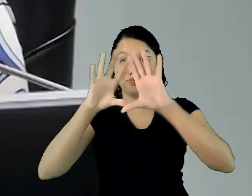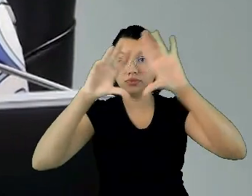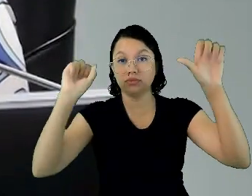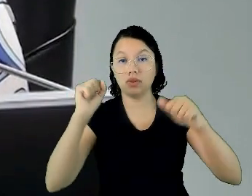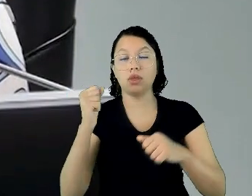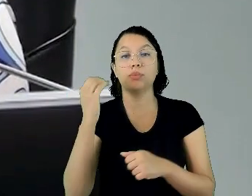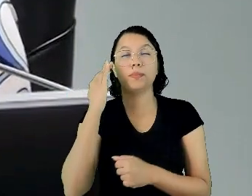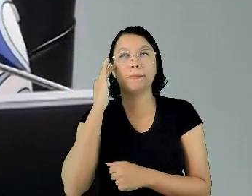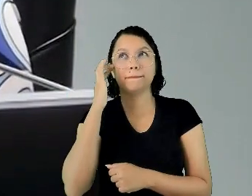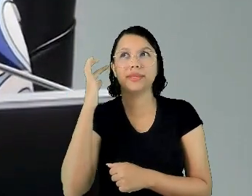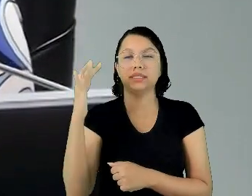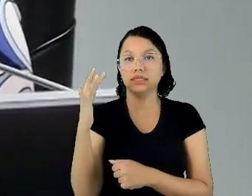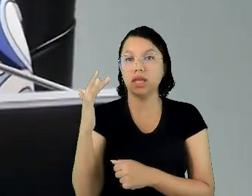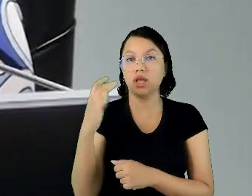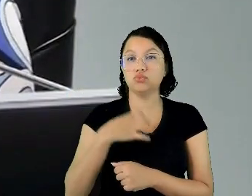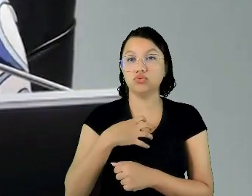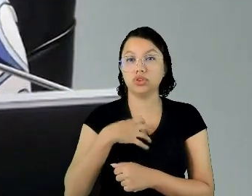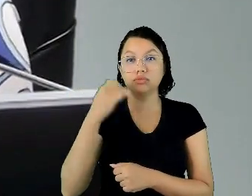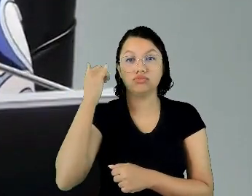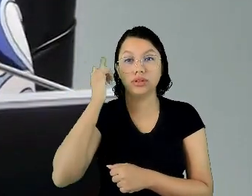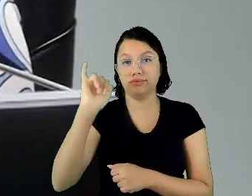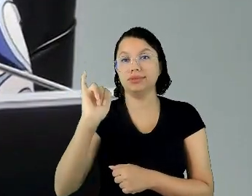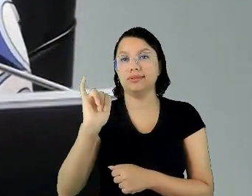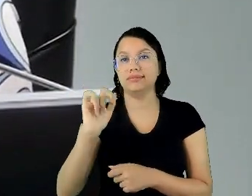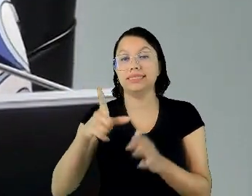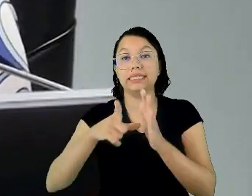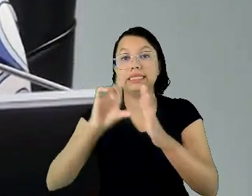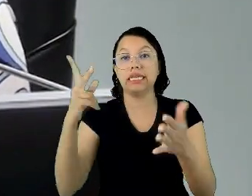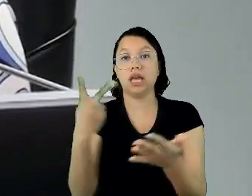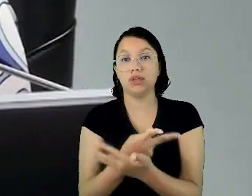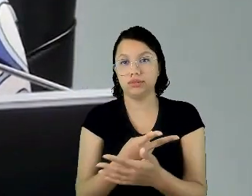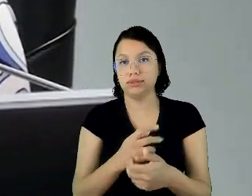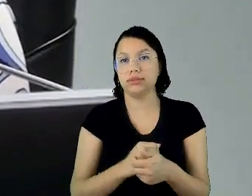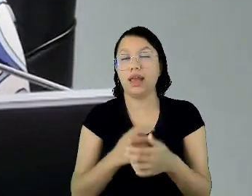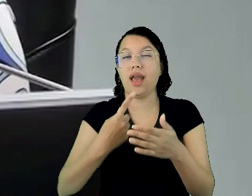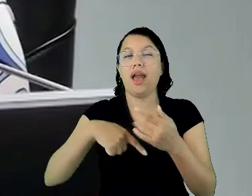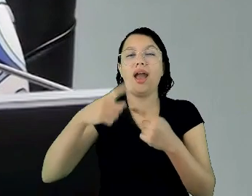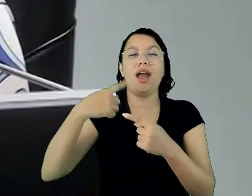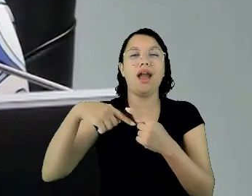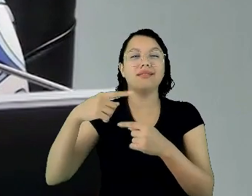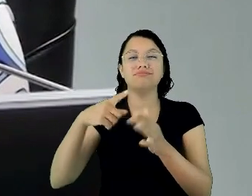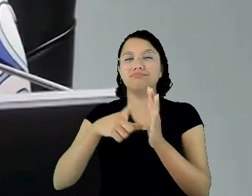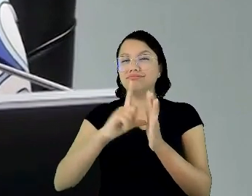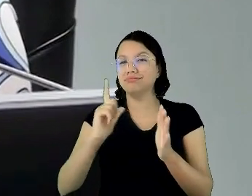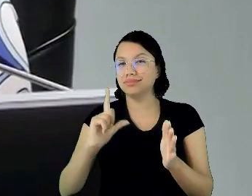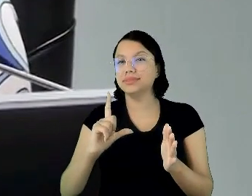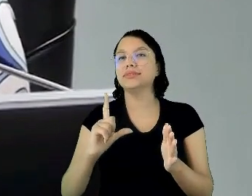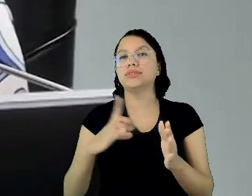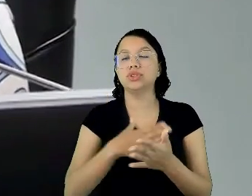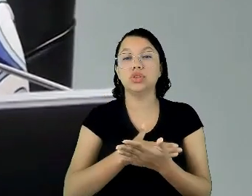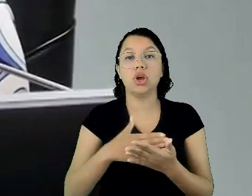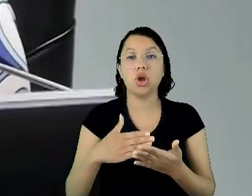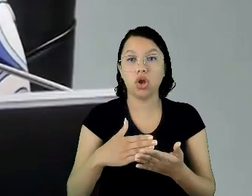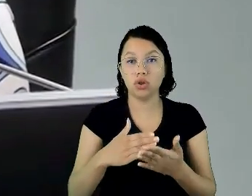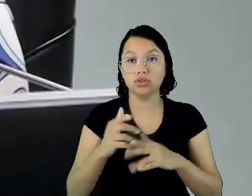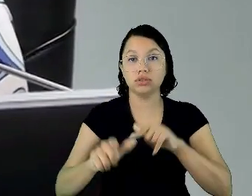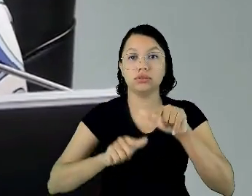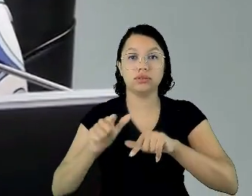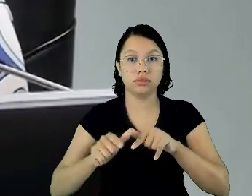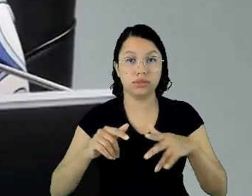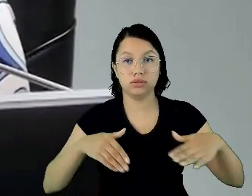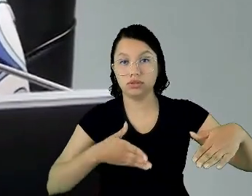isso, né? Muito antes aí do início da atuação da Rota Bioceânica, a gente tem que estar preparado do ponto de